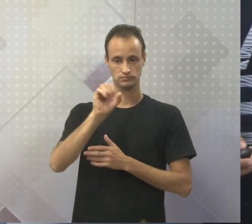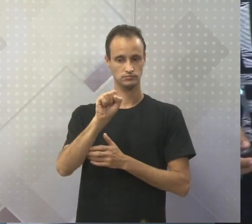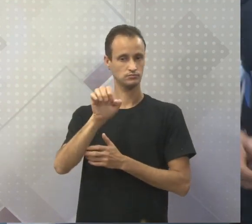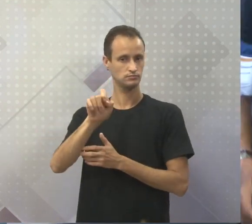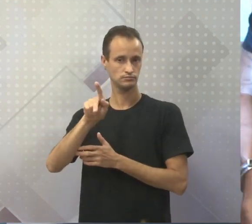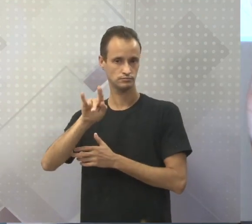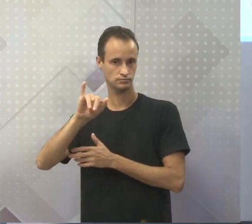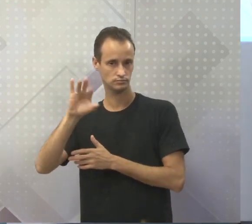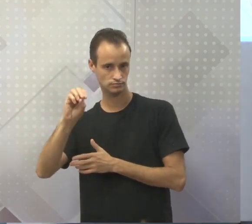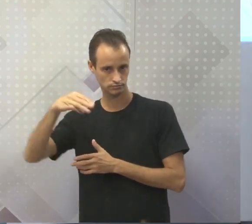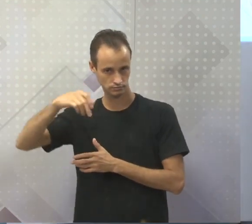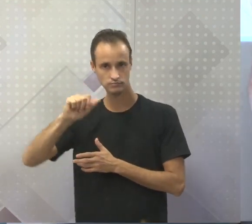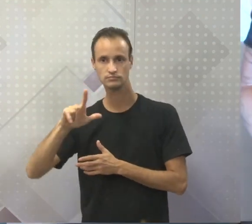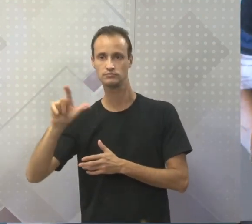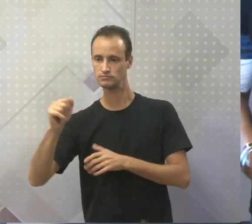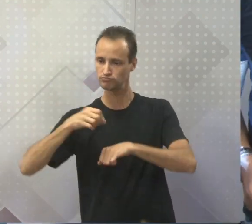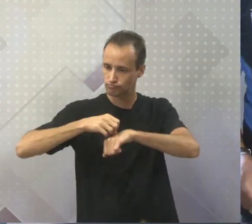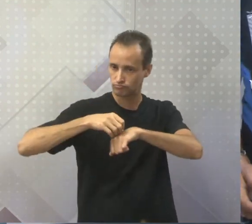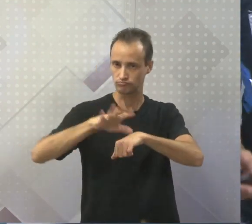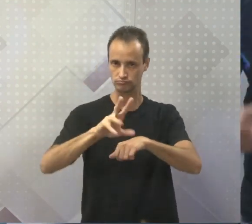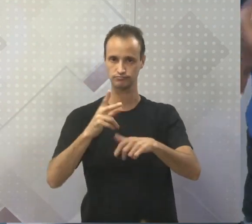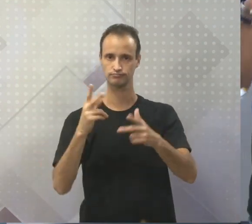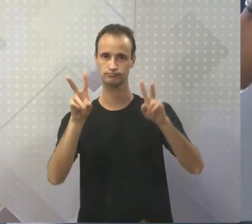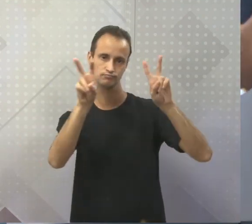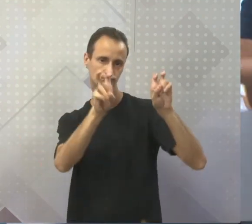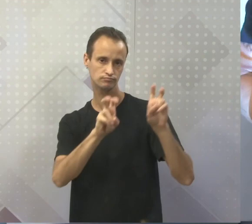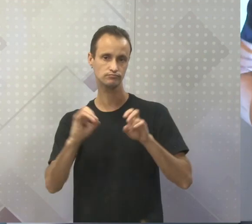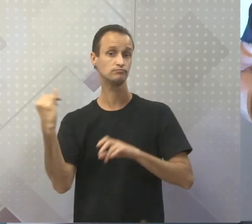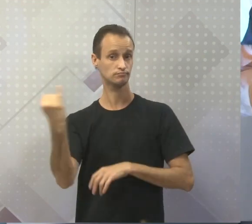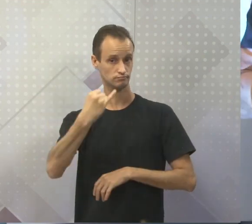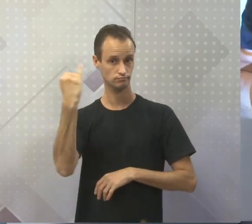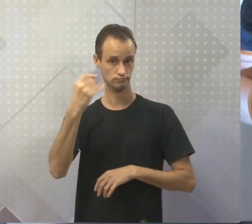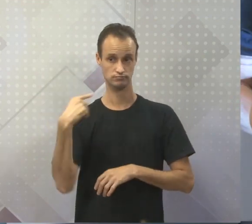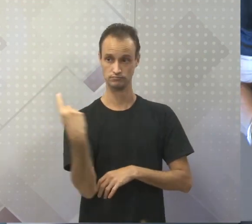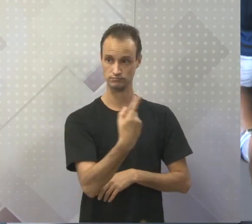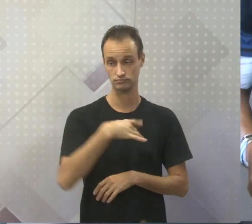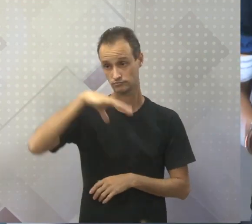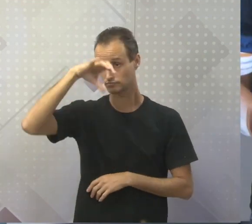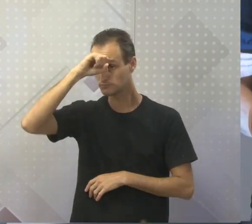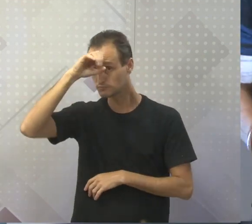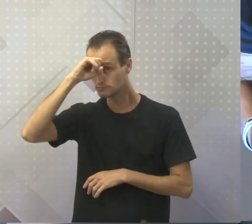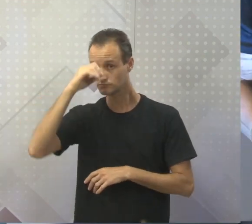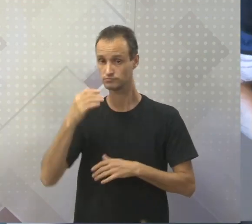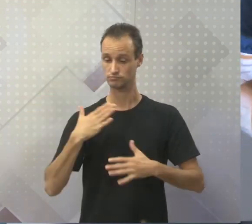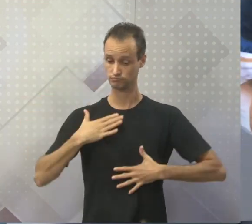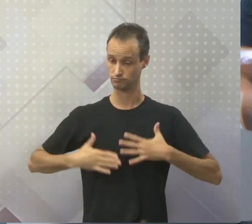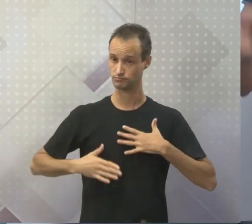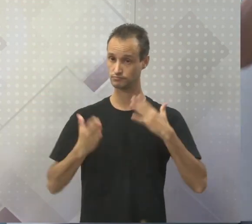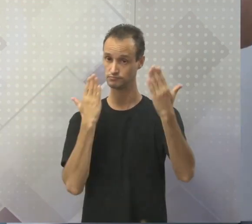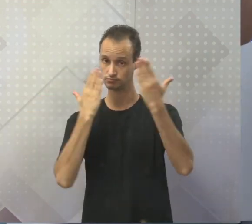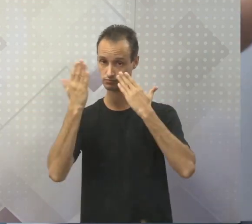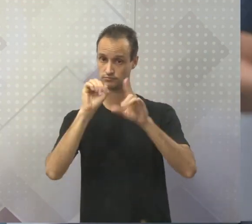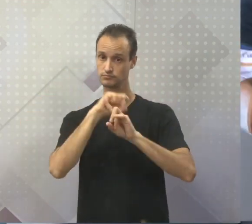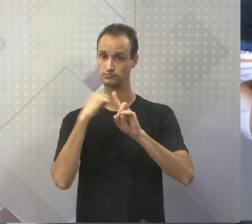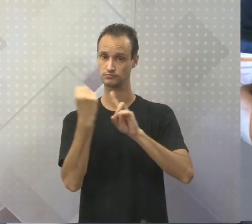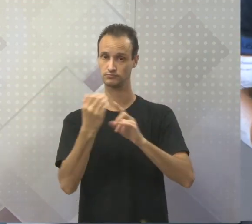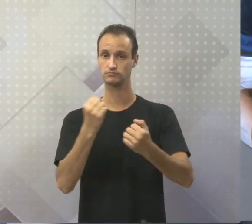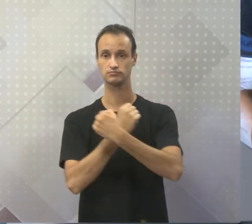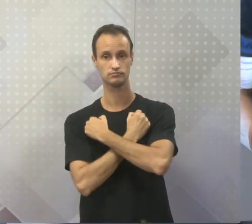passar conhecimentos importantes para a nossa formação biológica, psicológica e social.